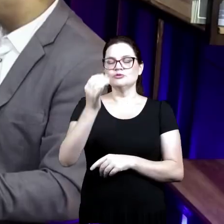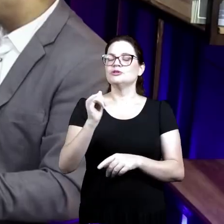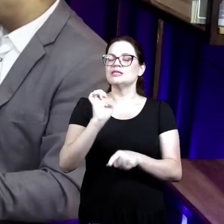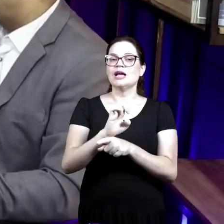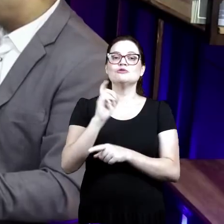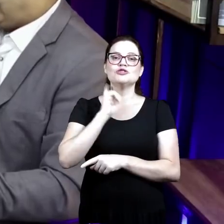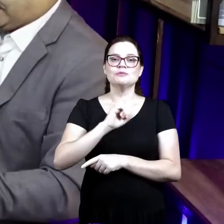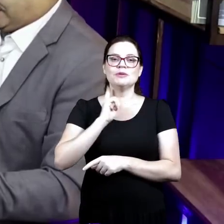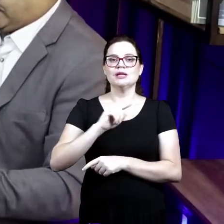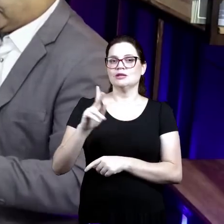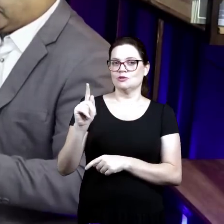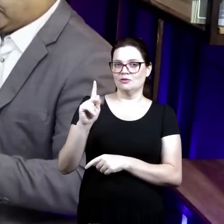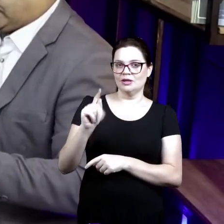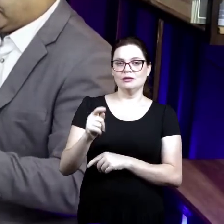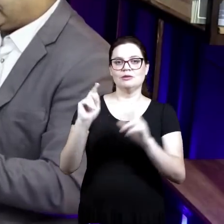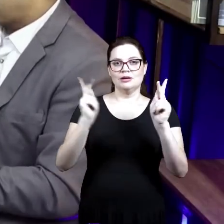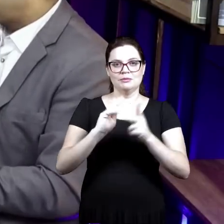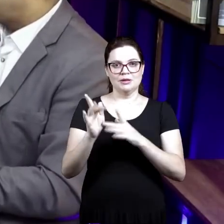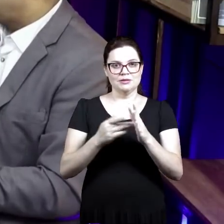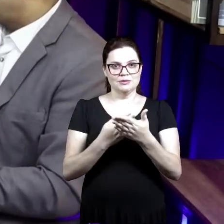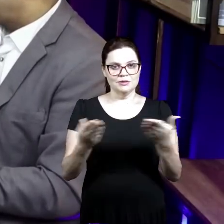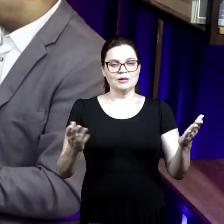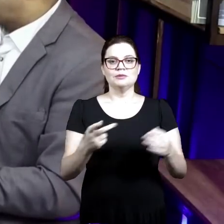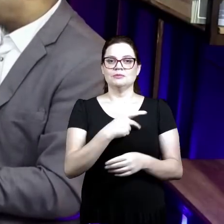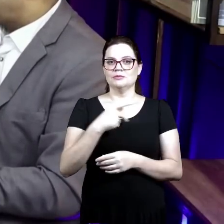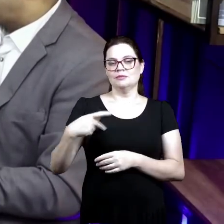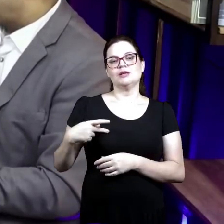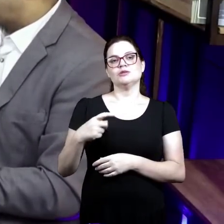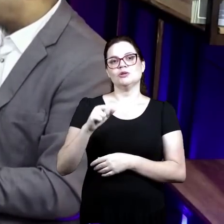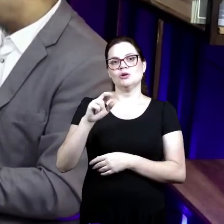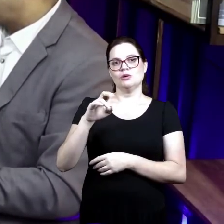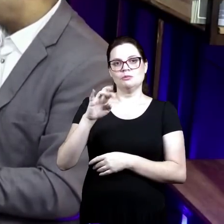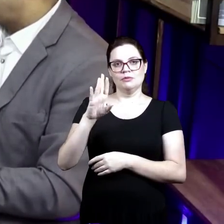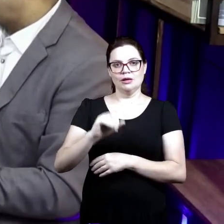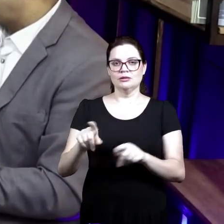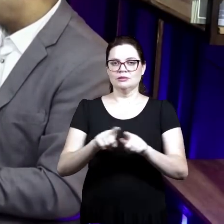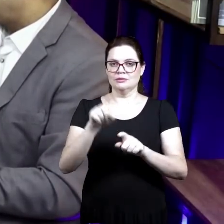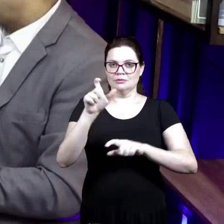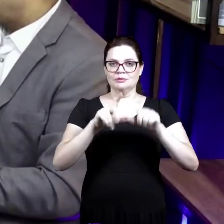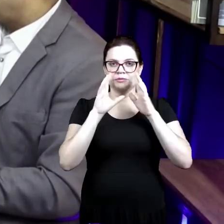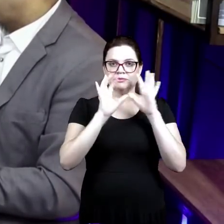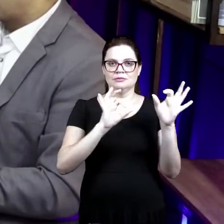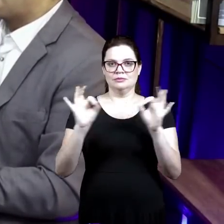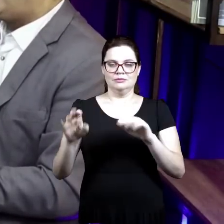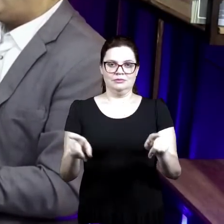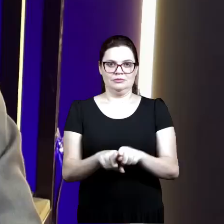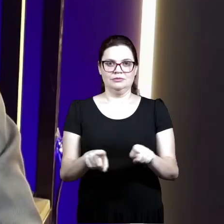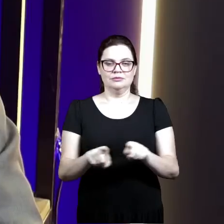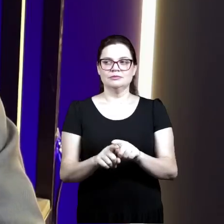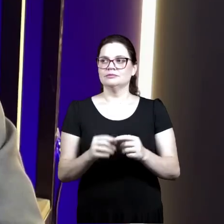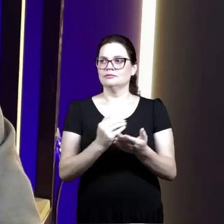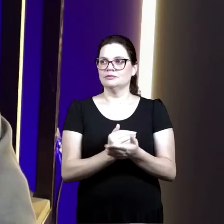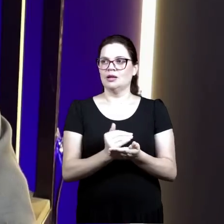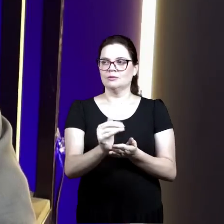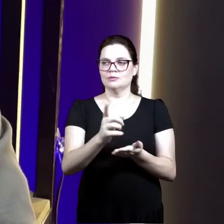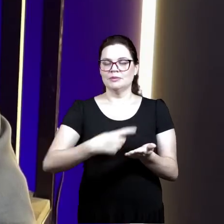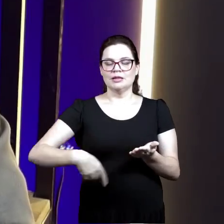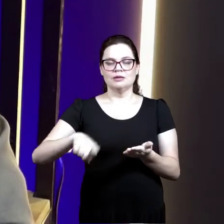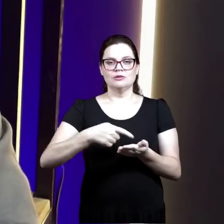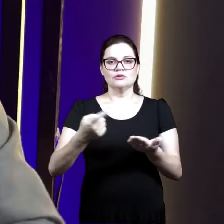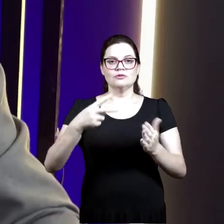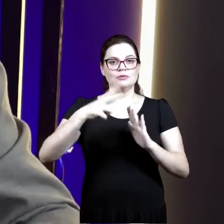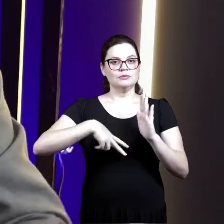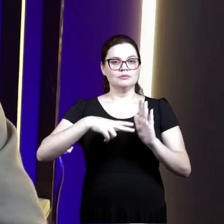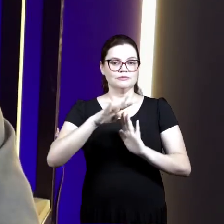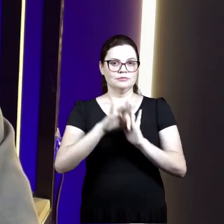bem-vindo. A paz do Senhor, pastor Alex, a paz do Senhor, pastor Roberto, e a paz do Senhor a todos os nossos irmãos que estão nos ouvindo nesta hora. E para iniciarmos aqui, nós